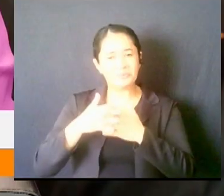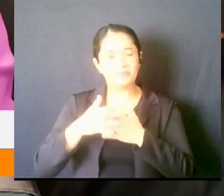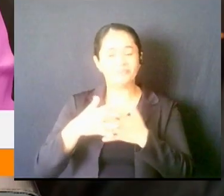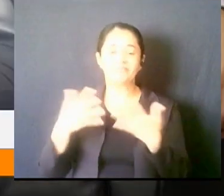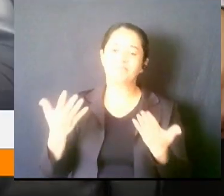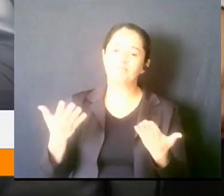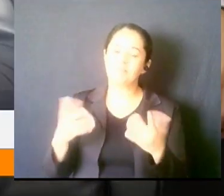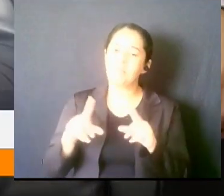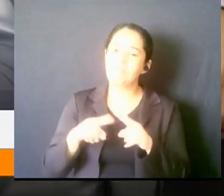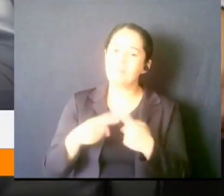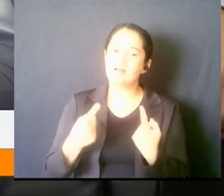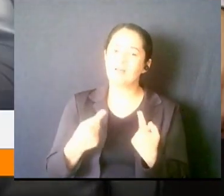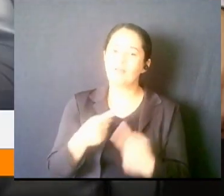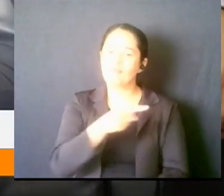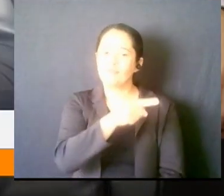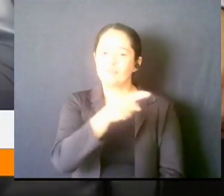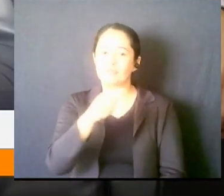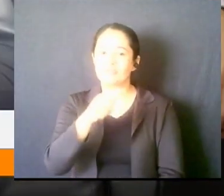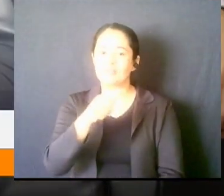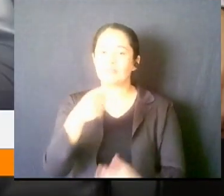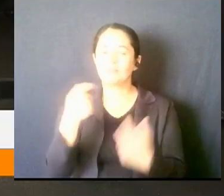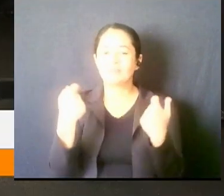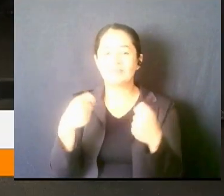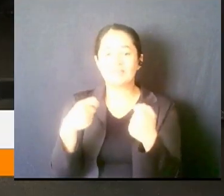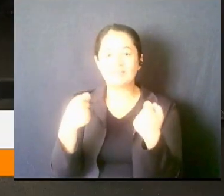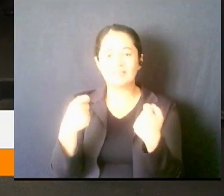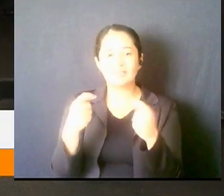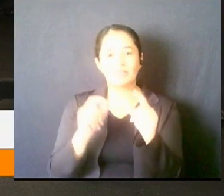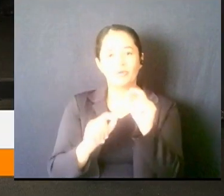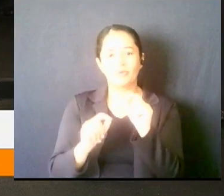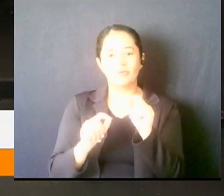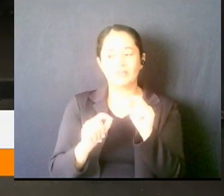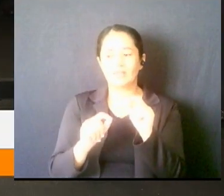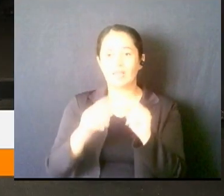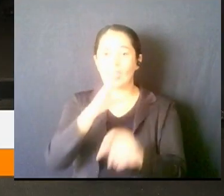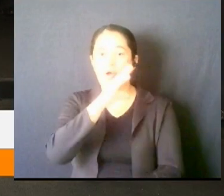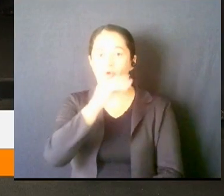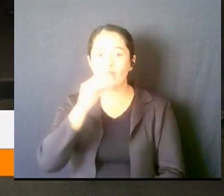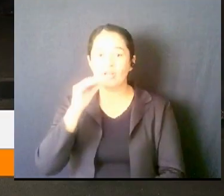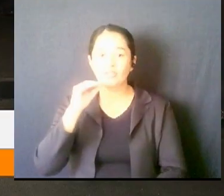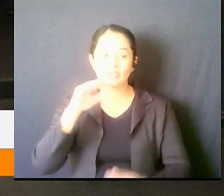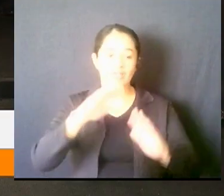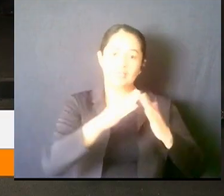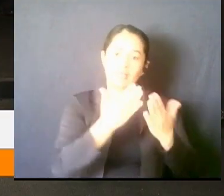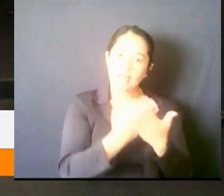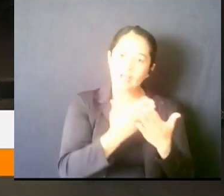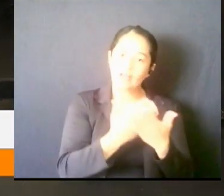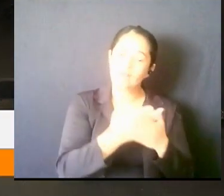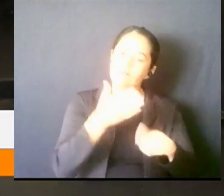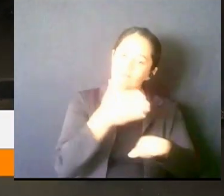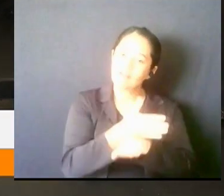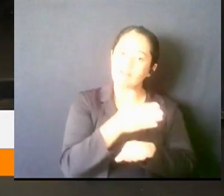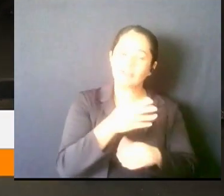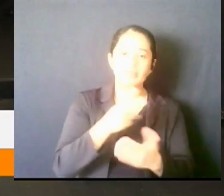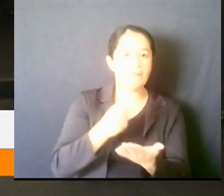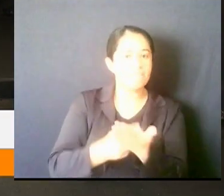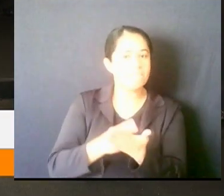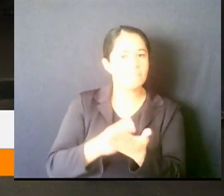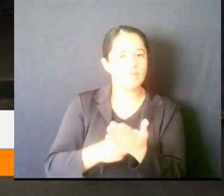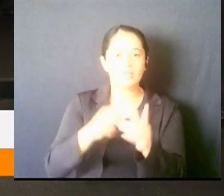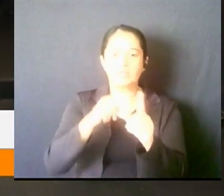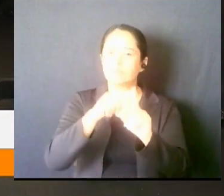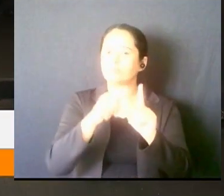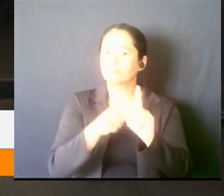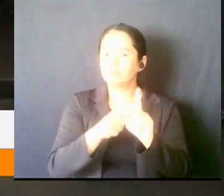você segurar essa adolescente na escola, mesmo que ela engravide. Então, a gente tem leis que a